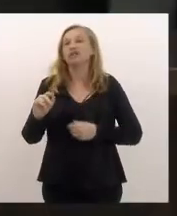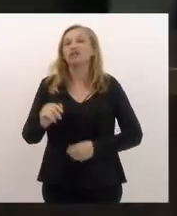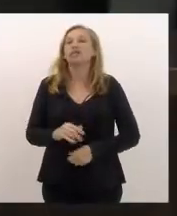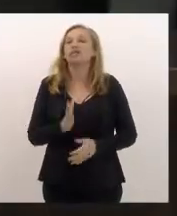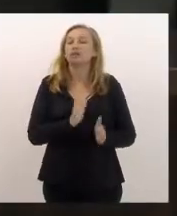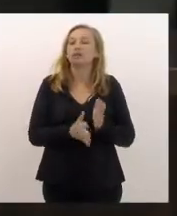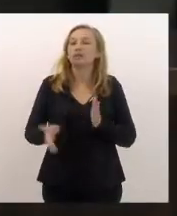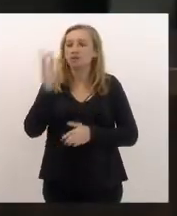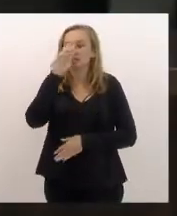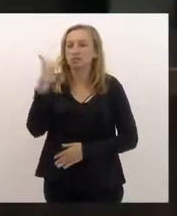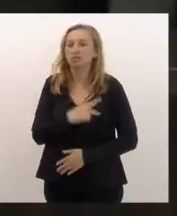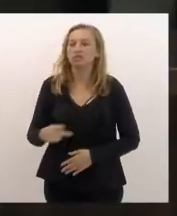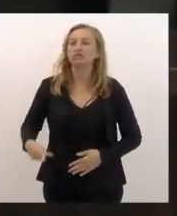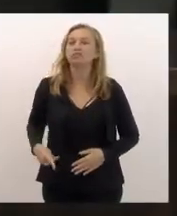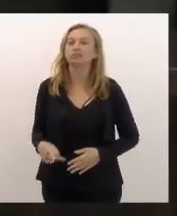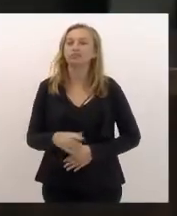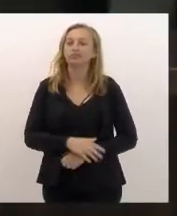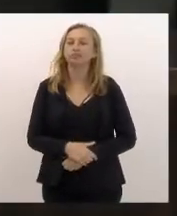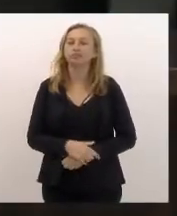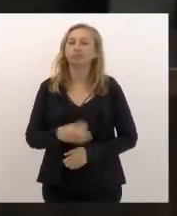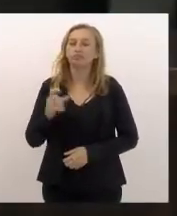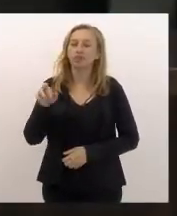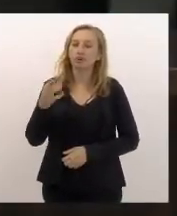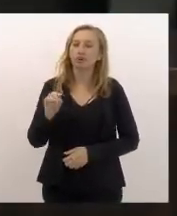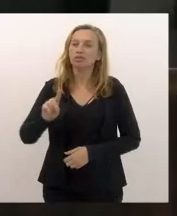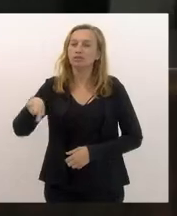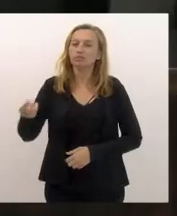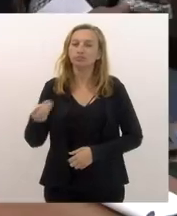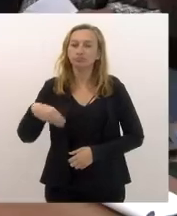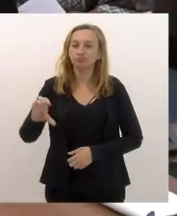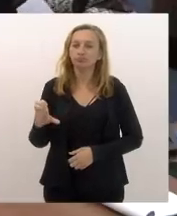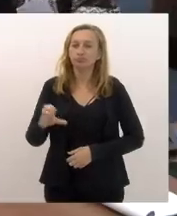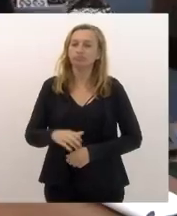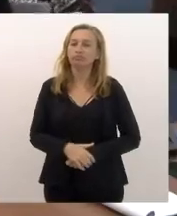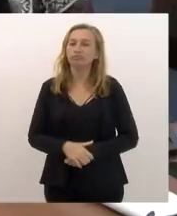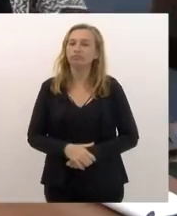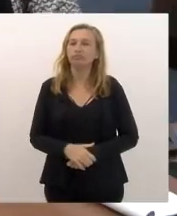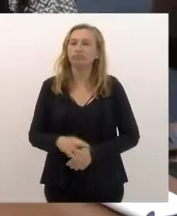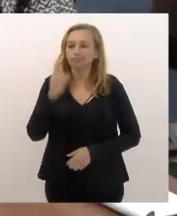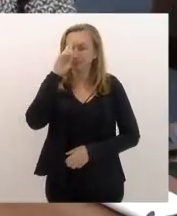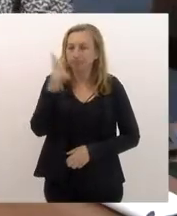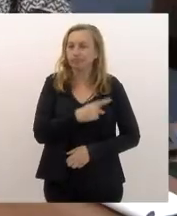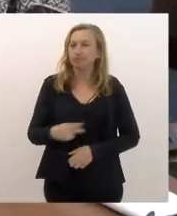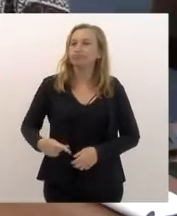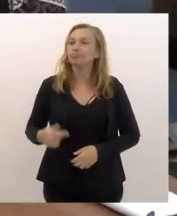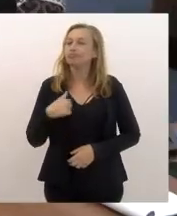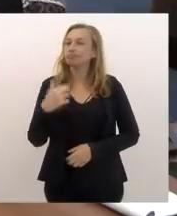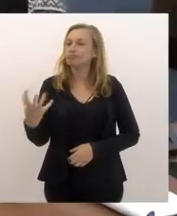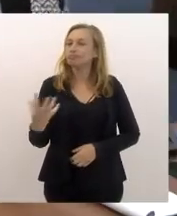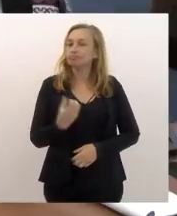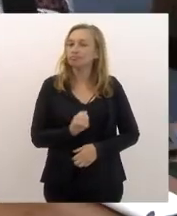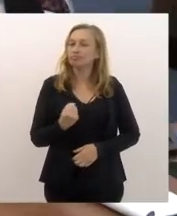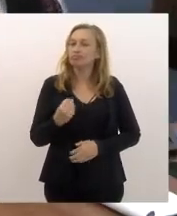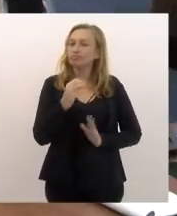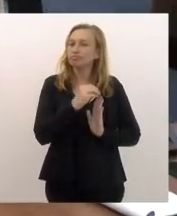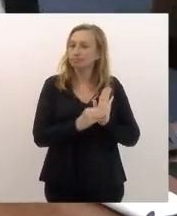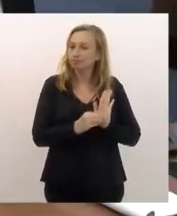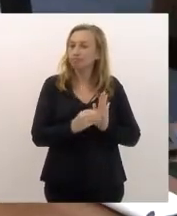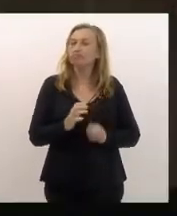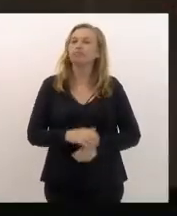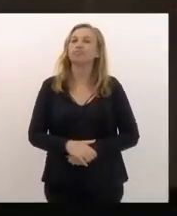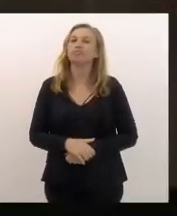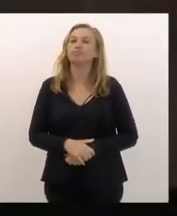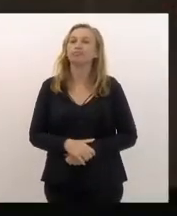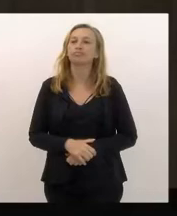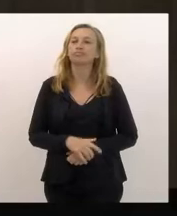Pela ordem, presidente. Deputado Eurico Júnior, em seguida, Mink. Senhor presidente, eu recebi um ofício